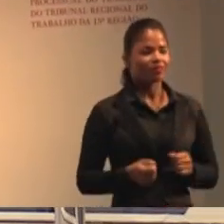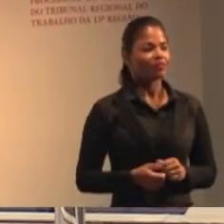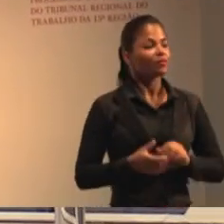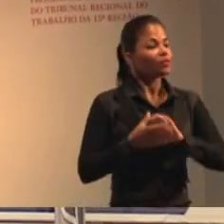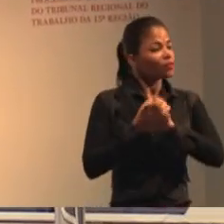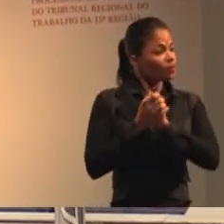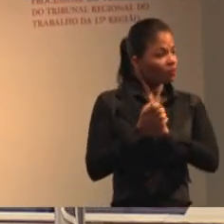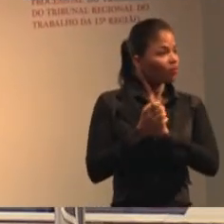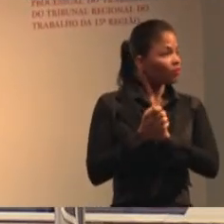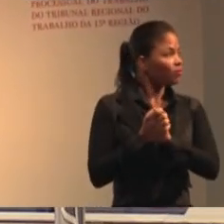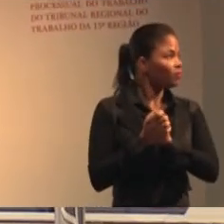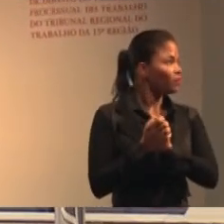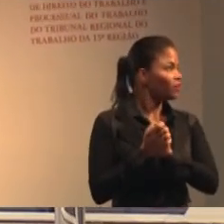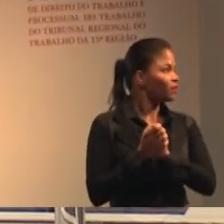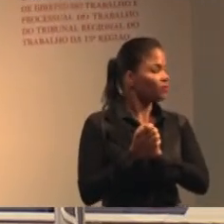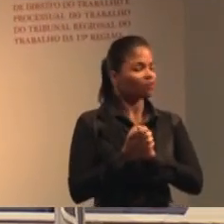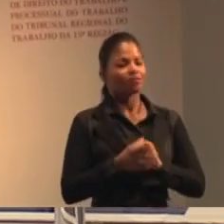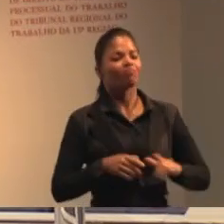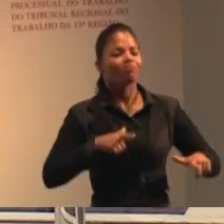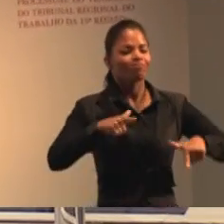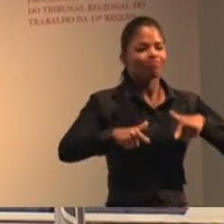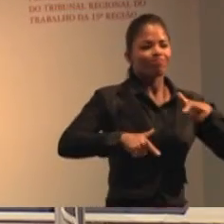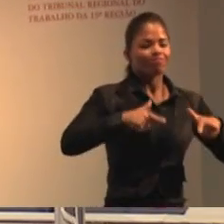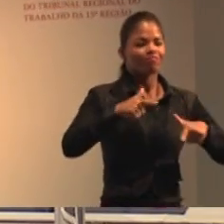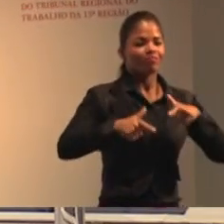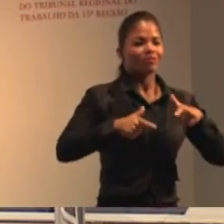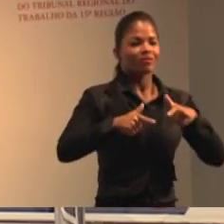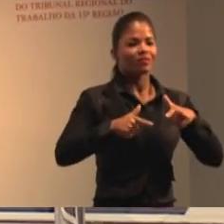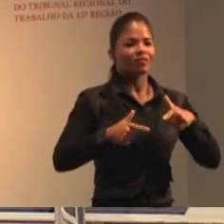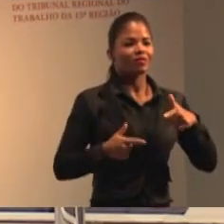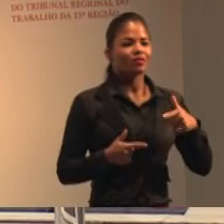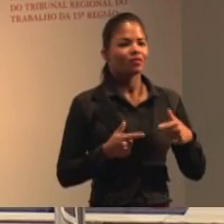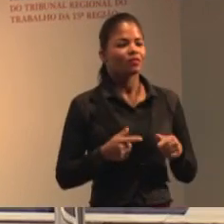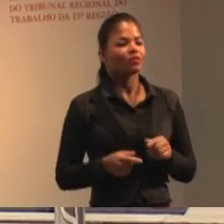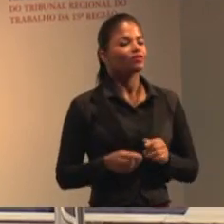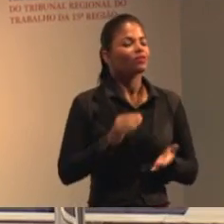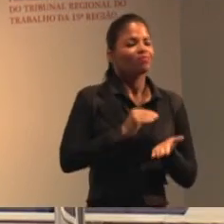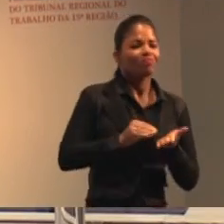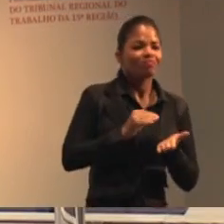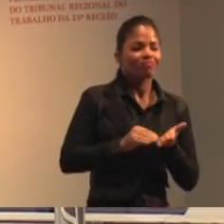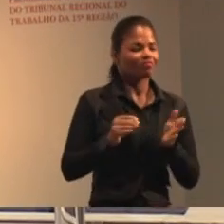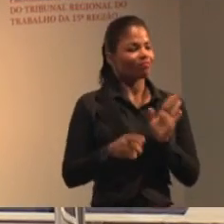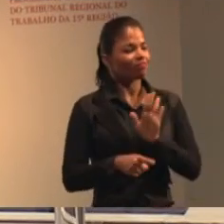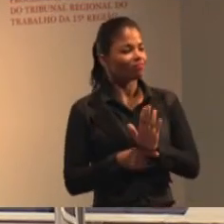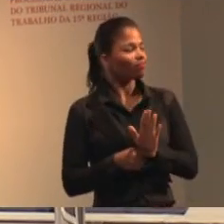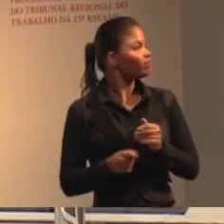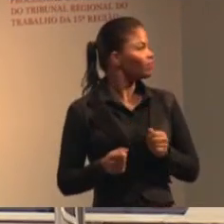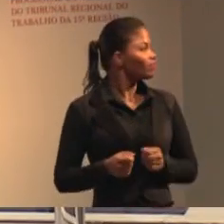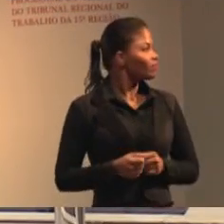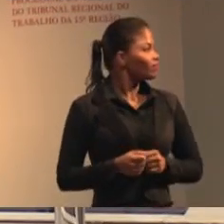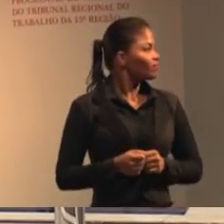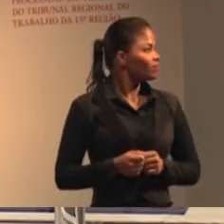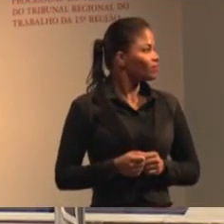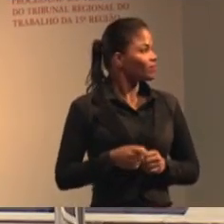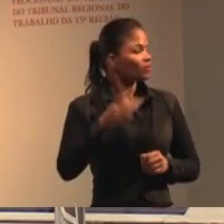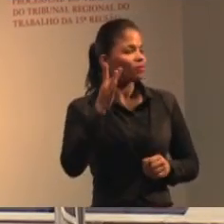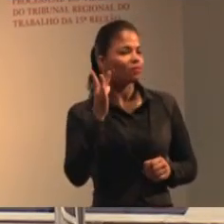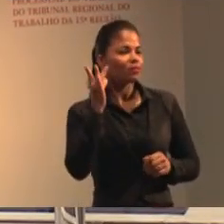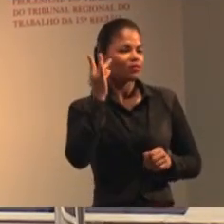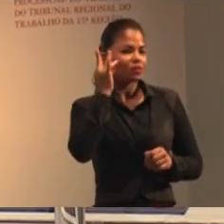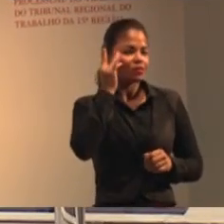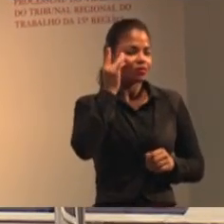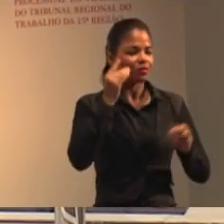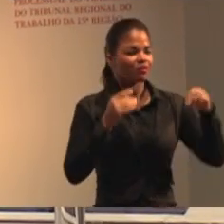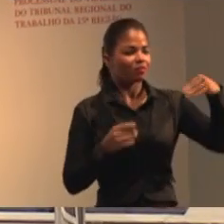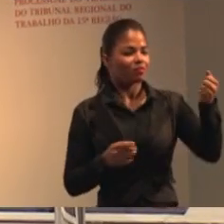Cumprimento os senhores procuradores do trabalho e os servidores e estagiários da combativa procuradoria, na pessoa da doutora